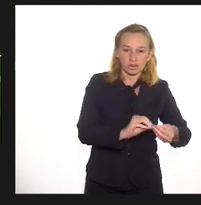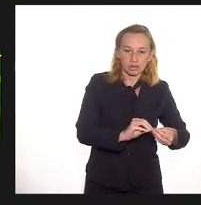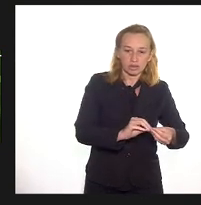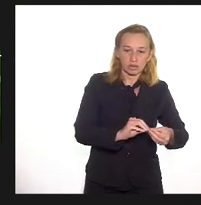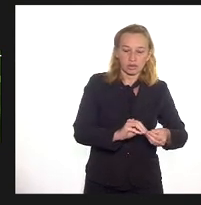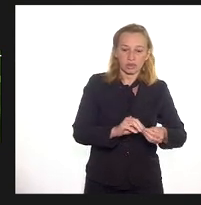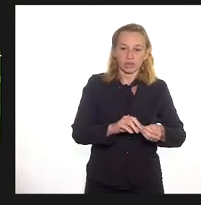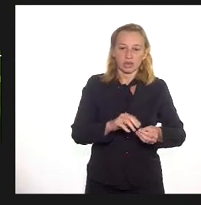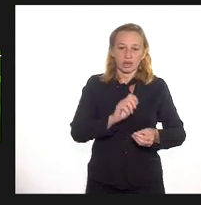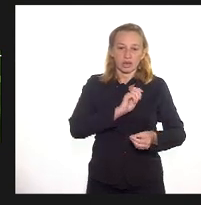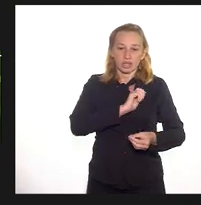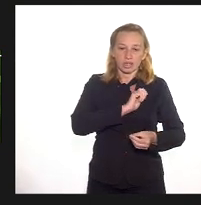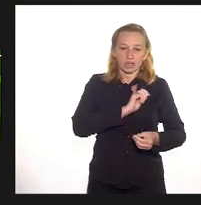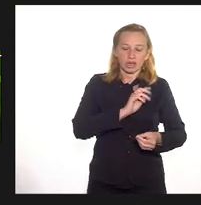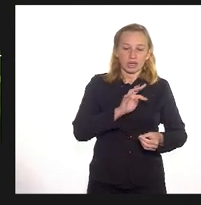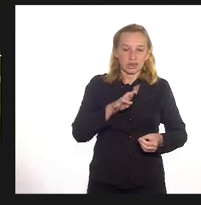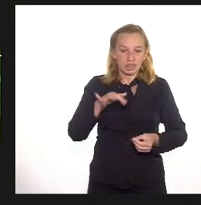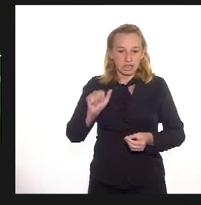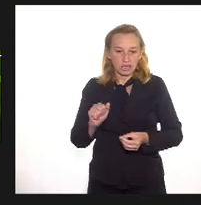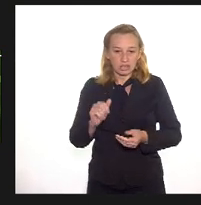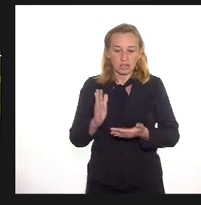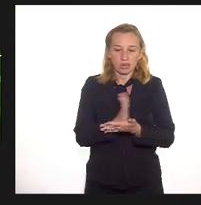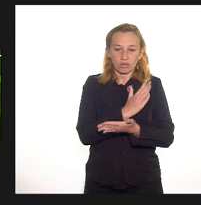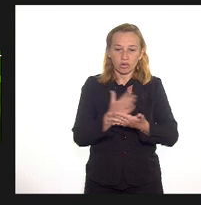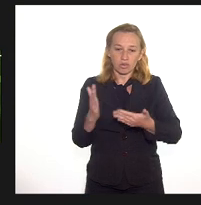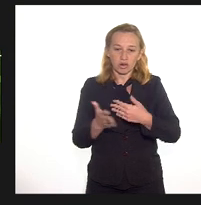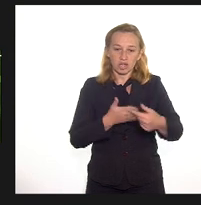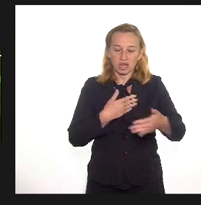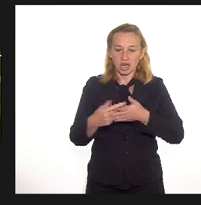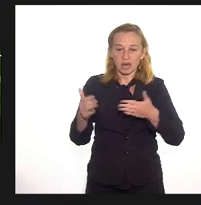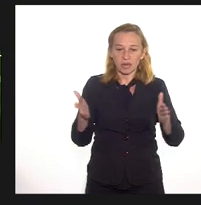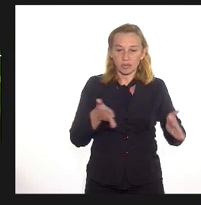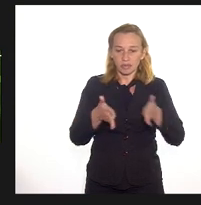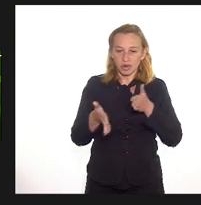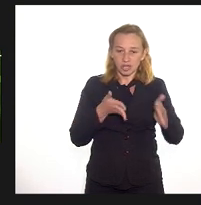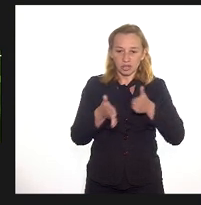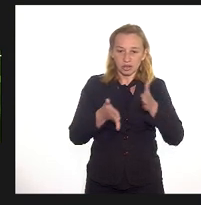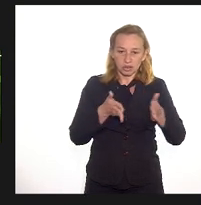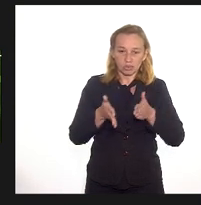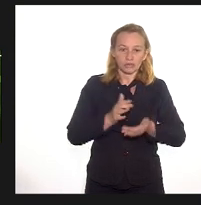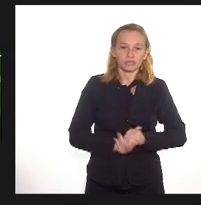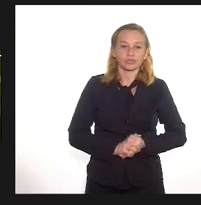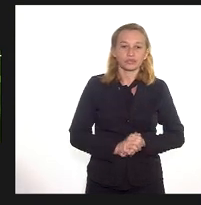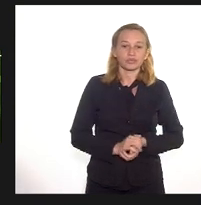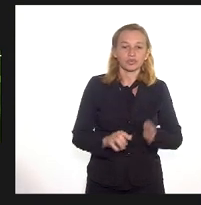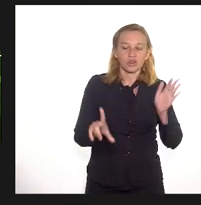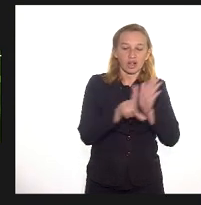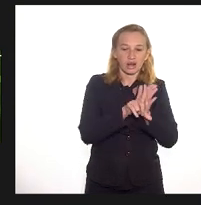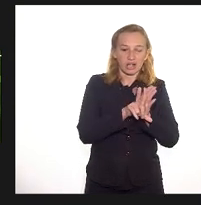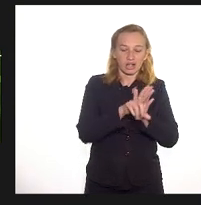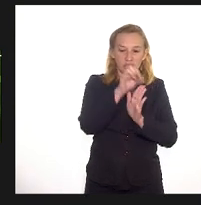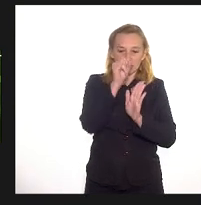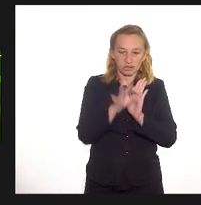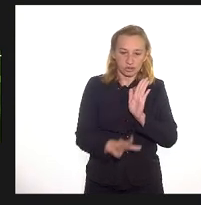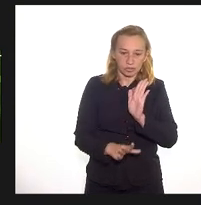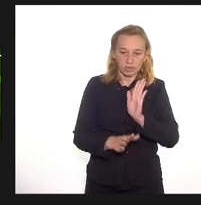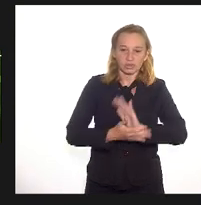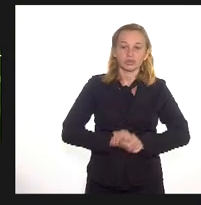da receita líquida em qualquer período base, a critério do concessionário, é o que diz a legislação.